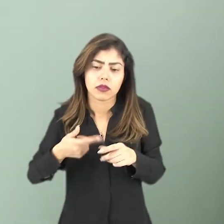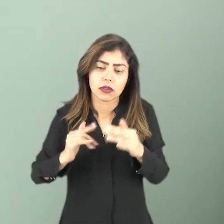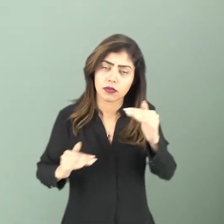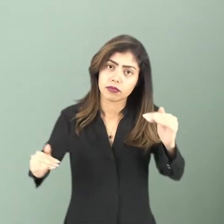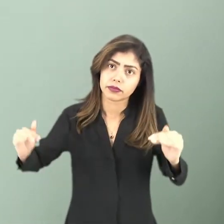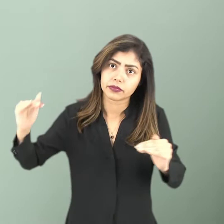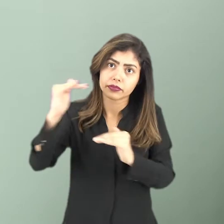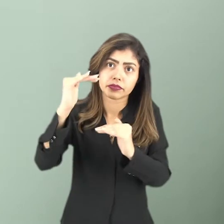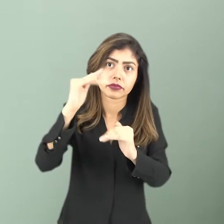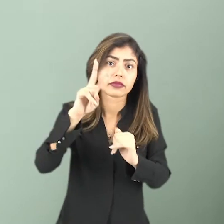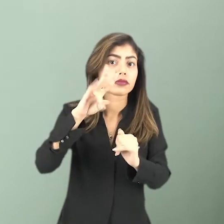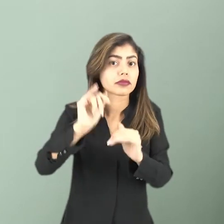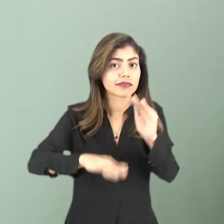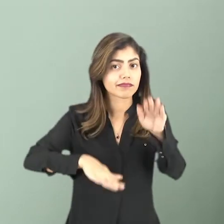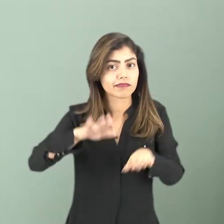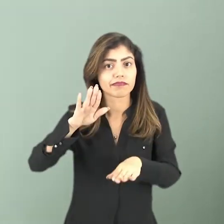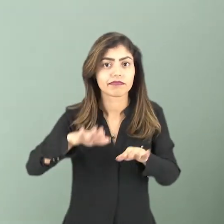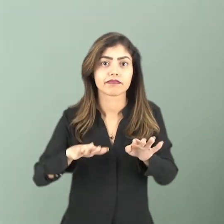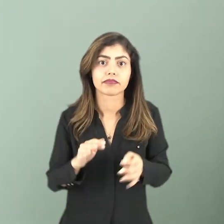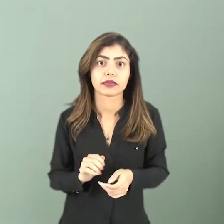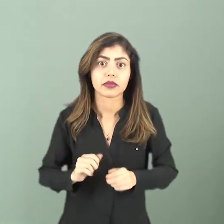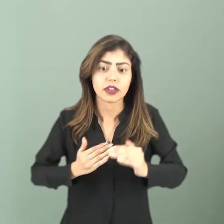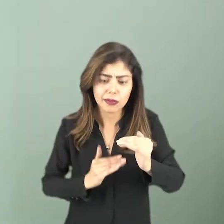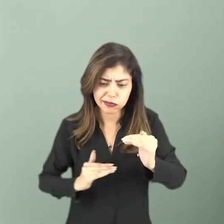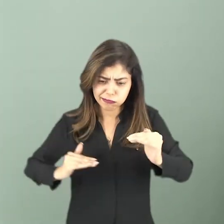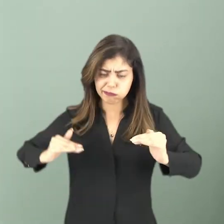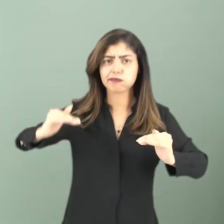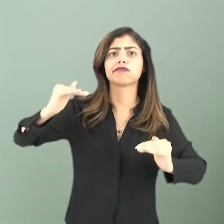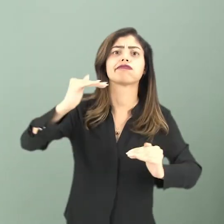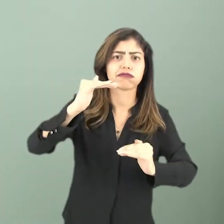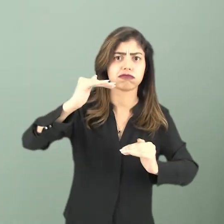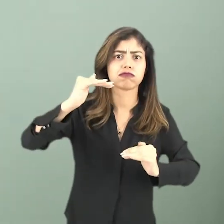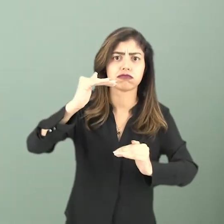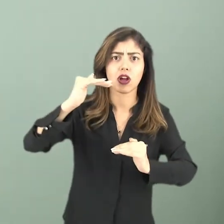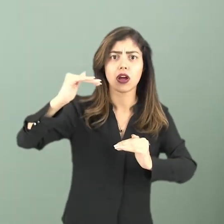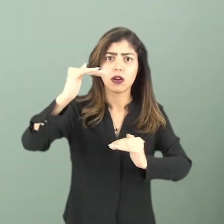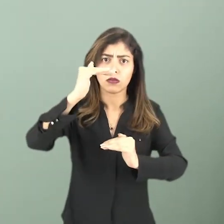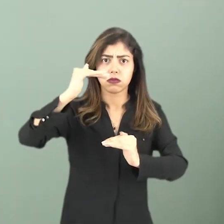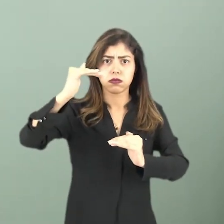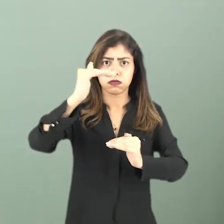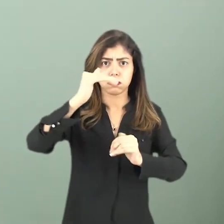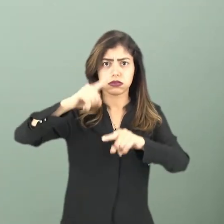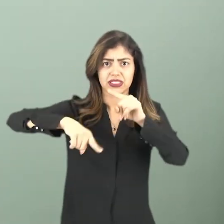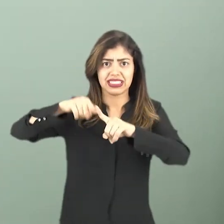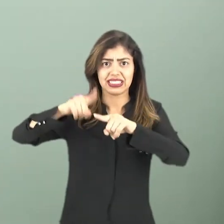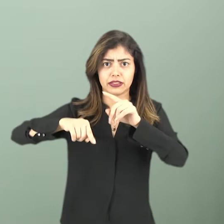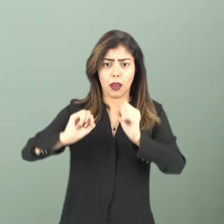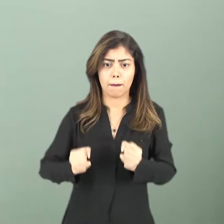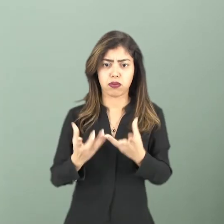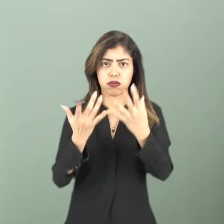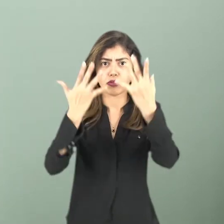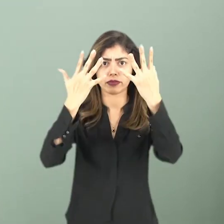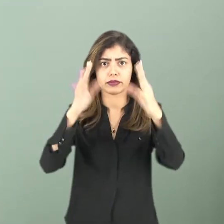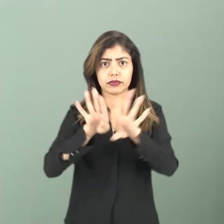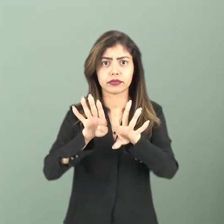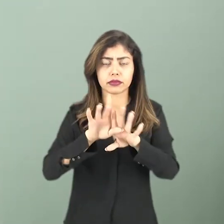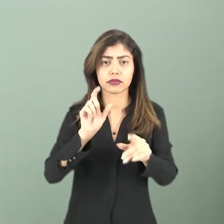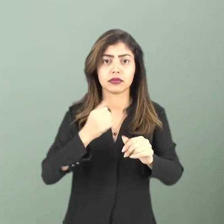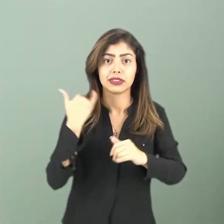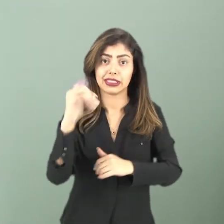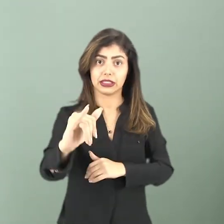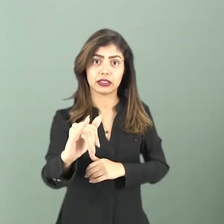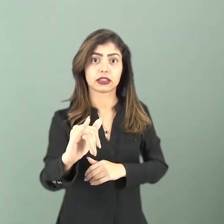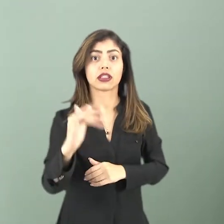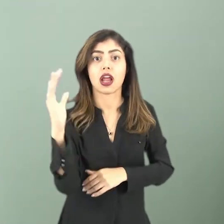elevada, e aí essa carga ela é tão elevada que quando ela chega no material, aí vai gerar o chamado de curto-circuito. Ele é uma